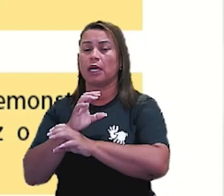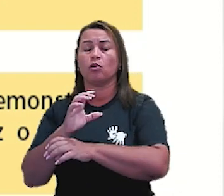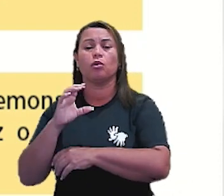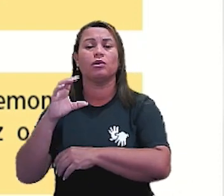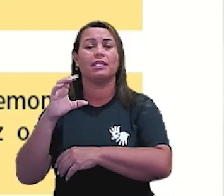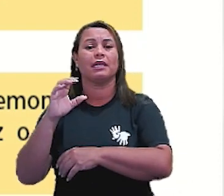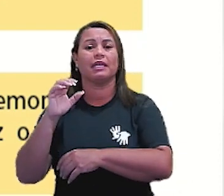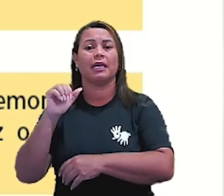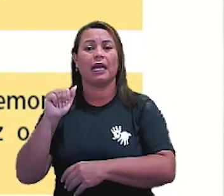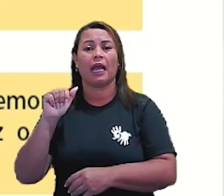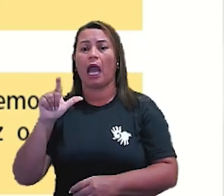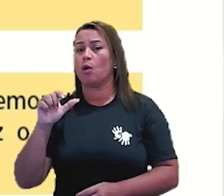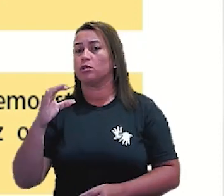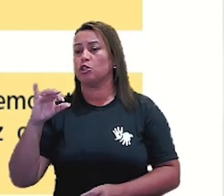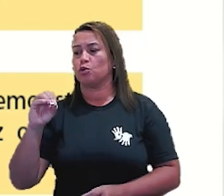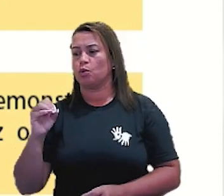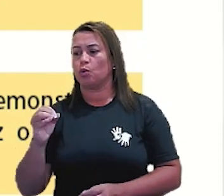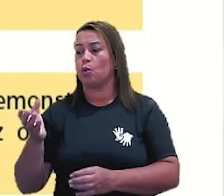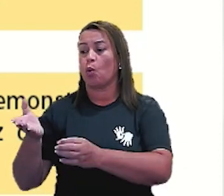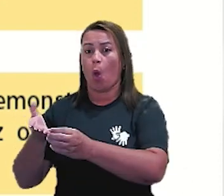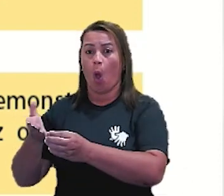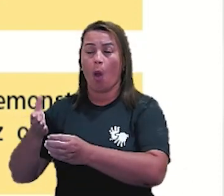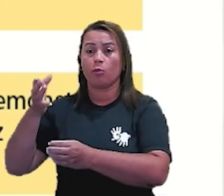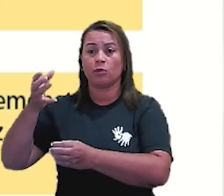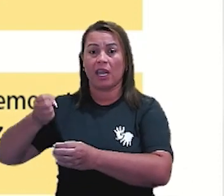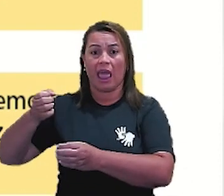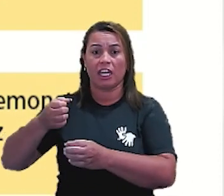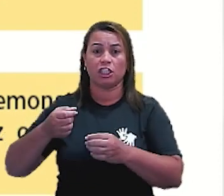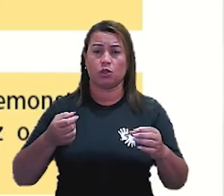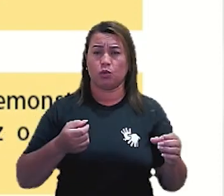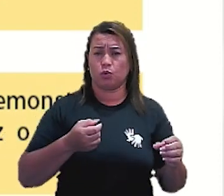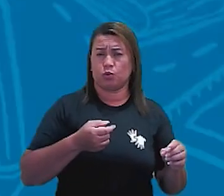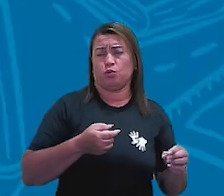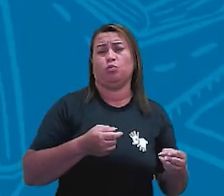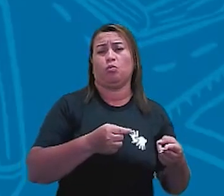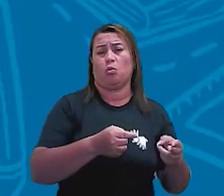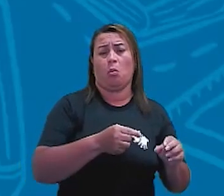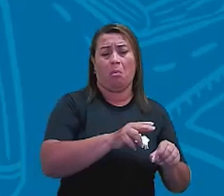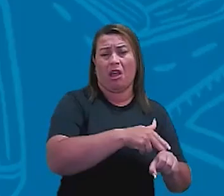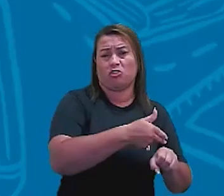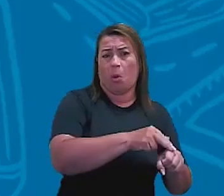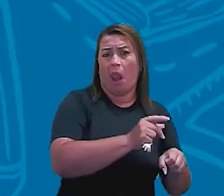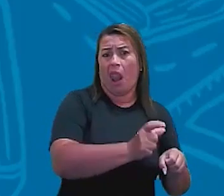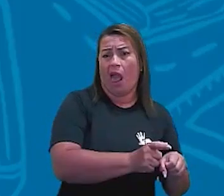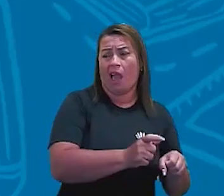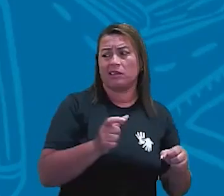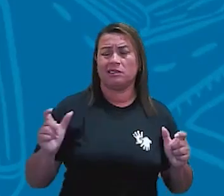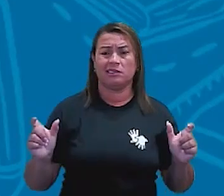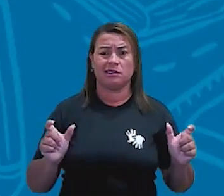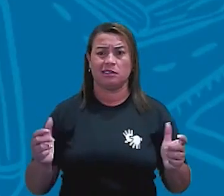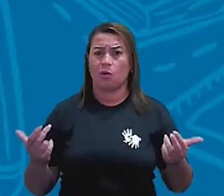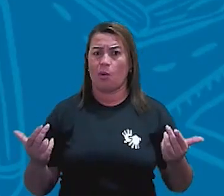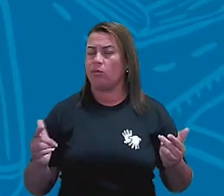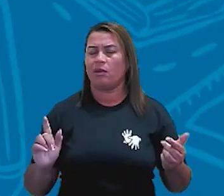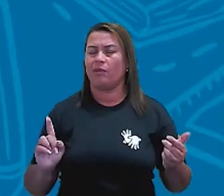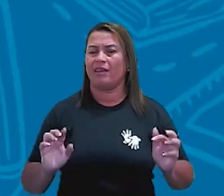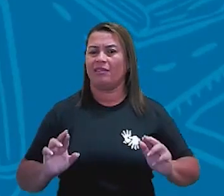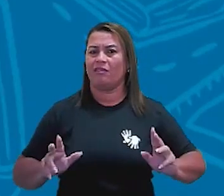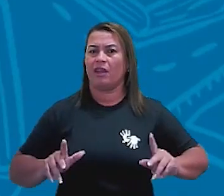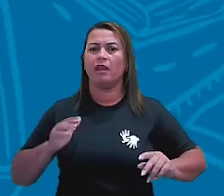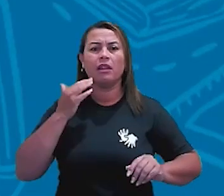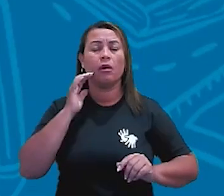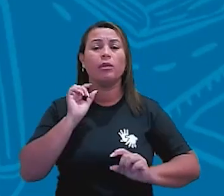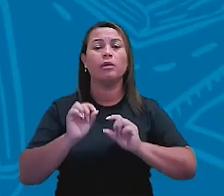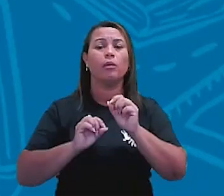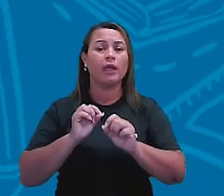a gente não pode comparar, certo? Porque são produtos aí totalmente diferentes, né? E isso que levaria o consumidor ao erro. Então,